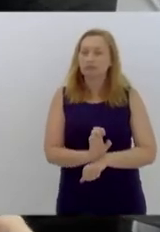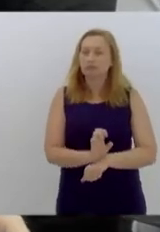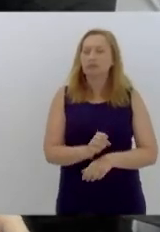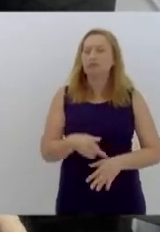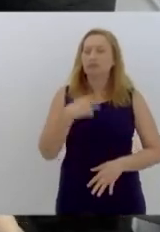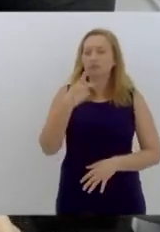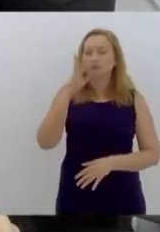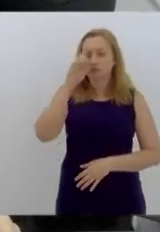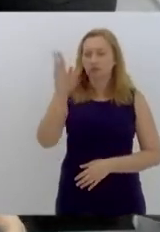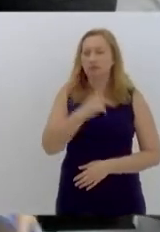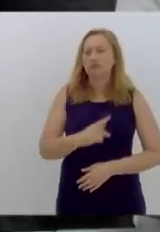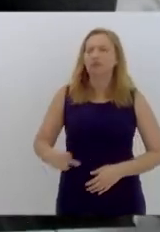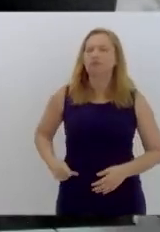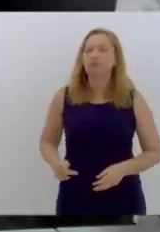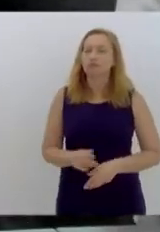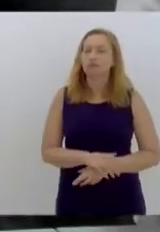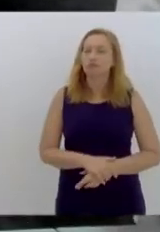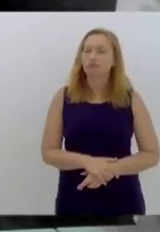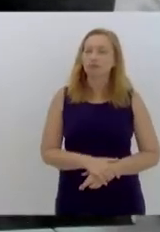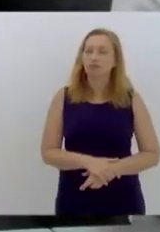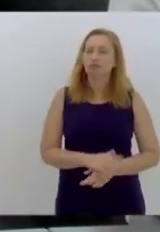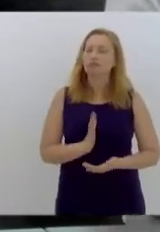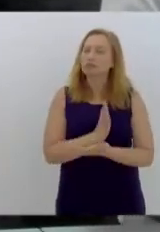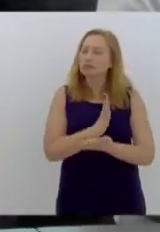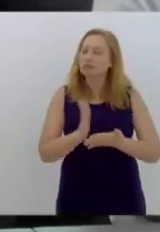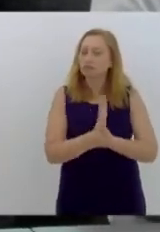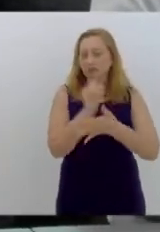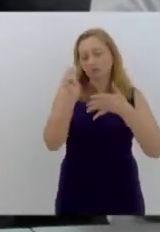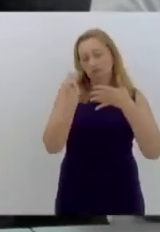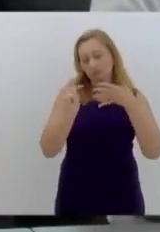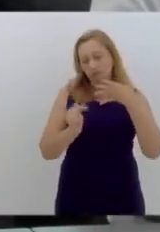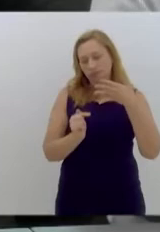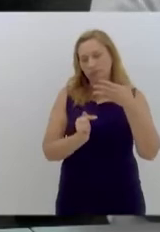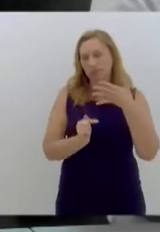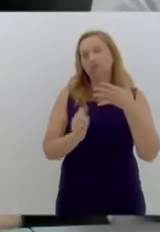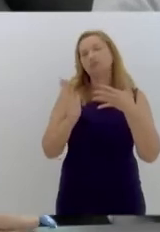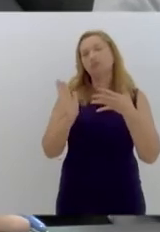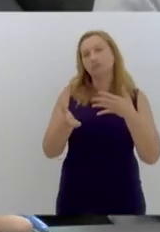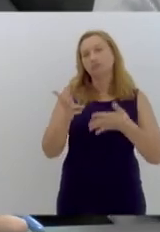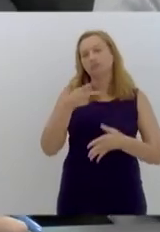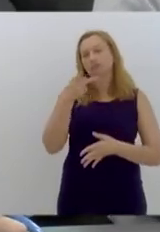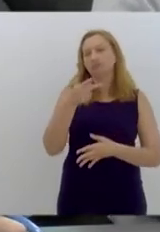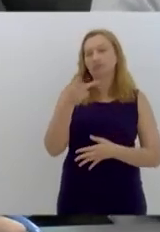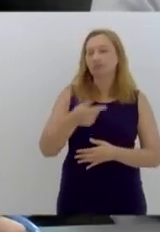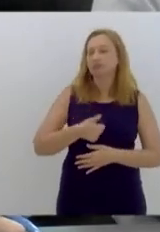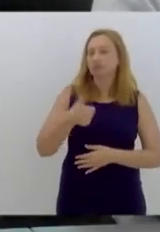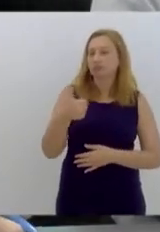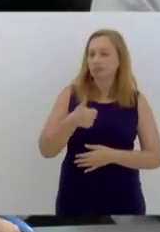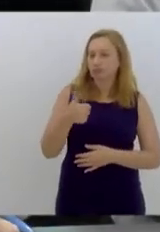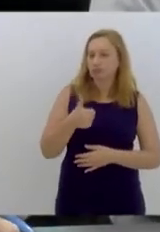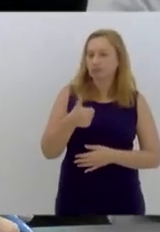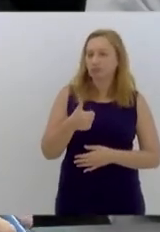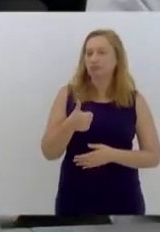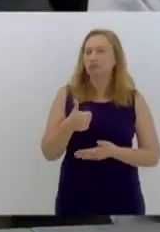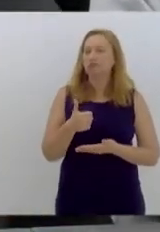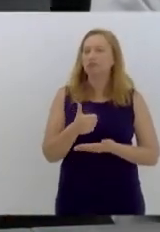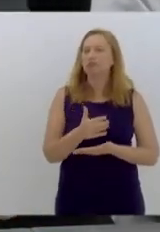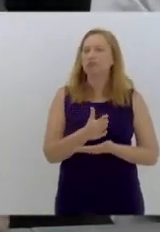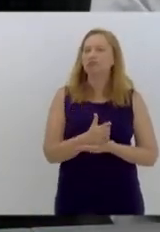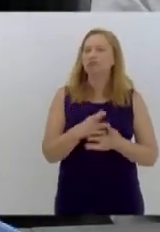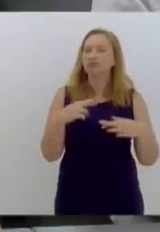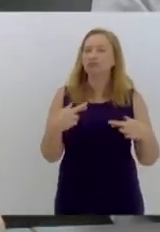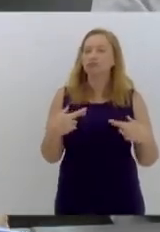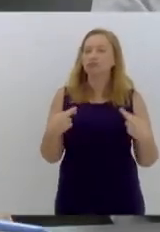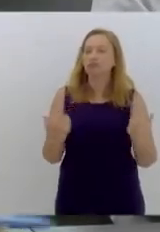Dizer, presidente, que acho que alguns pontos aqui que a gente colocou sobre essa primeira parte da audiência